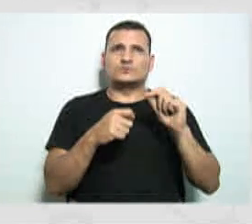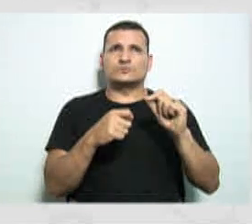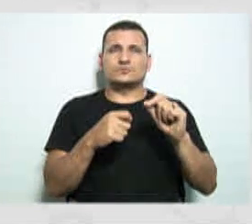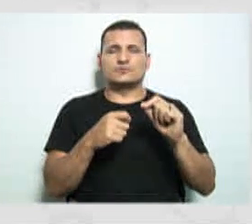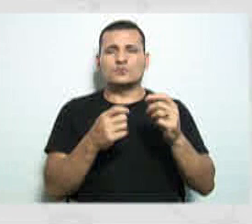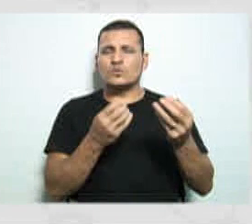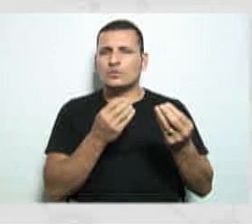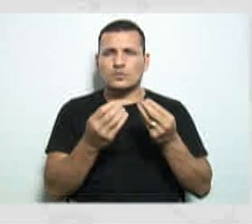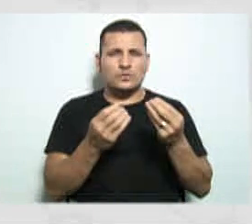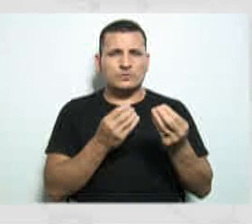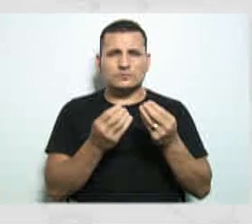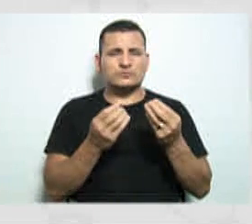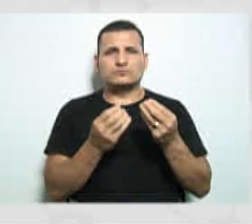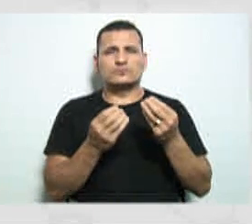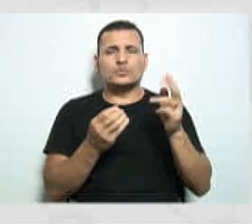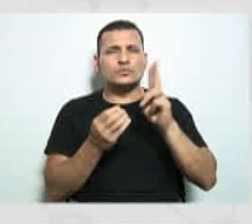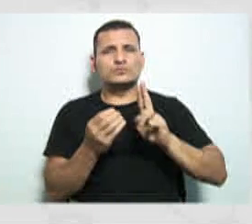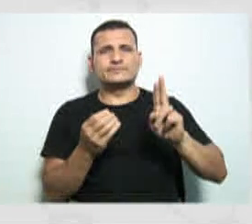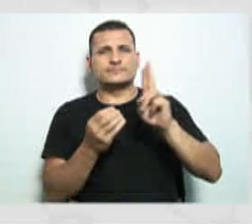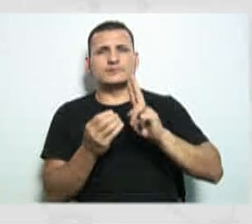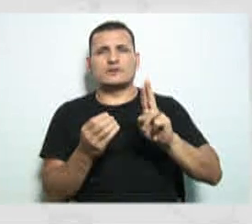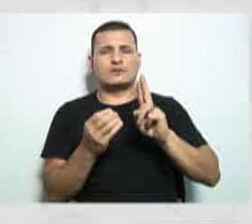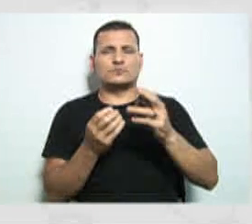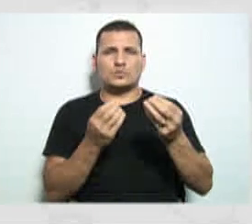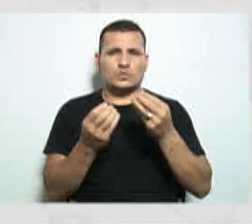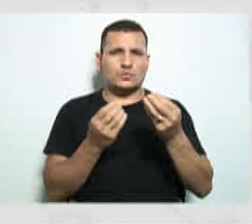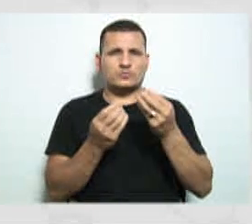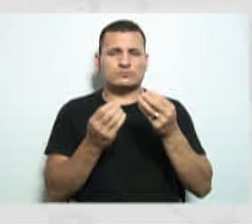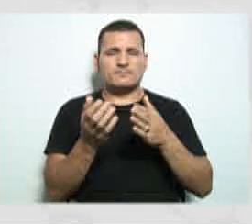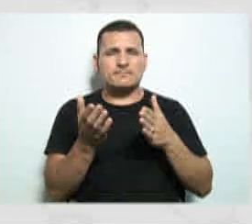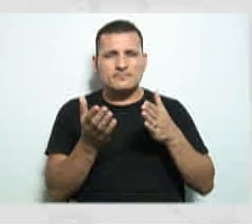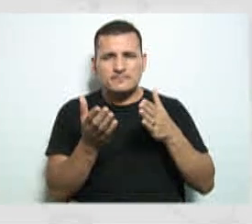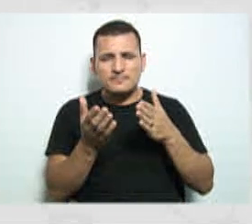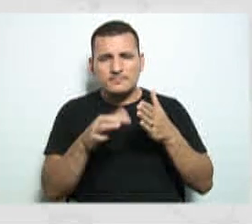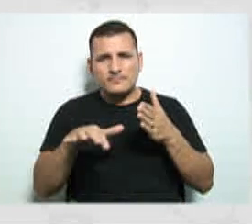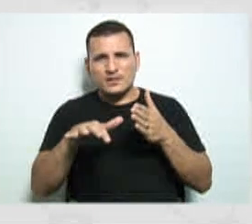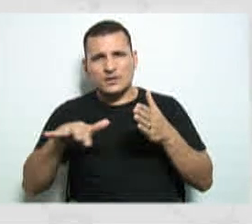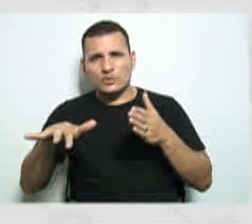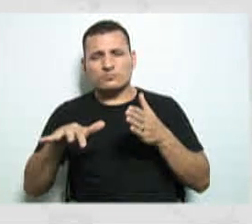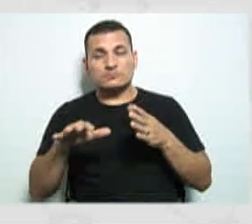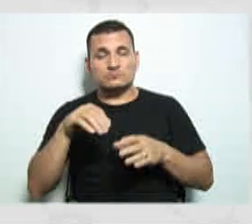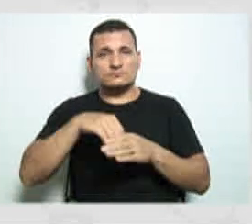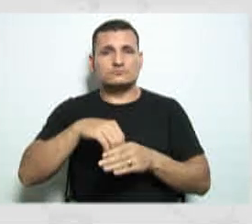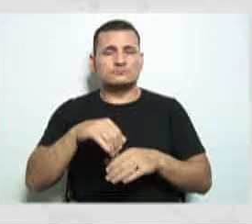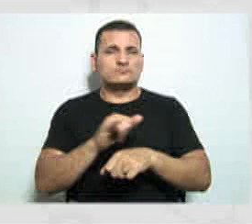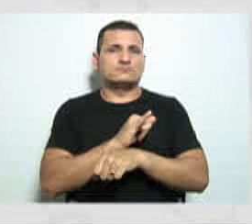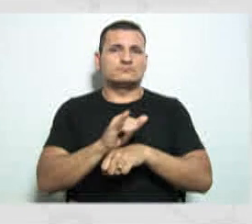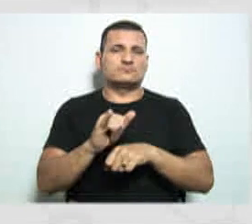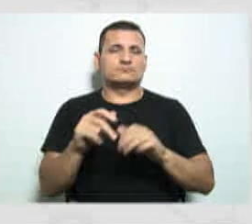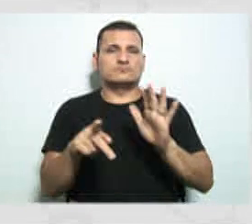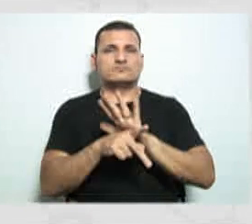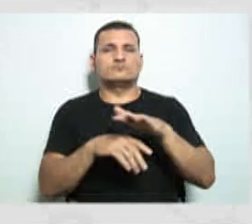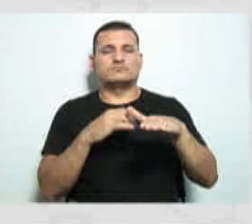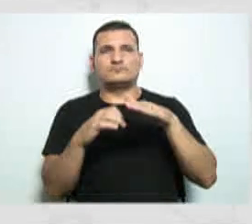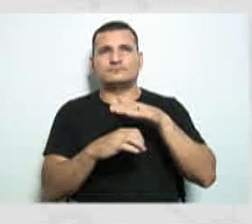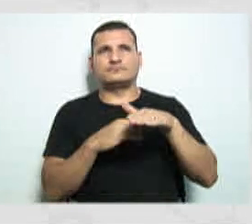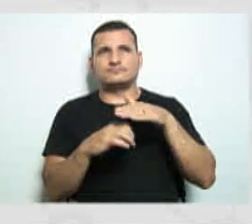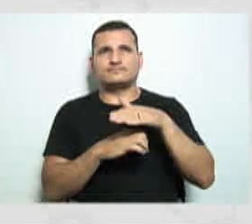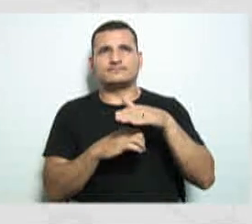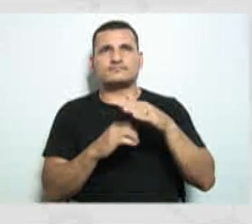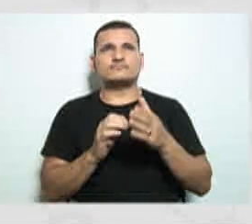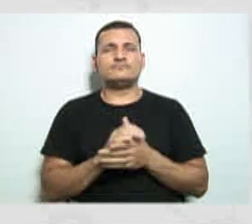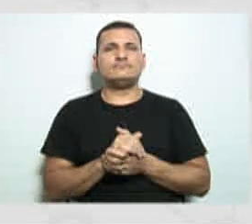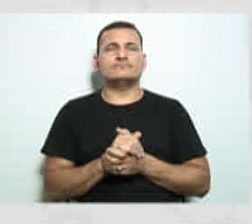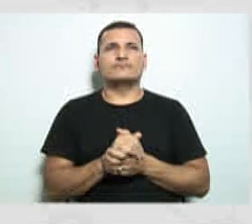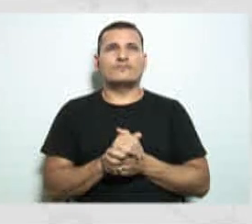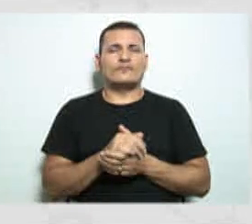meios específicos a serem utilizados. Tá? Estes meios constituem as estratégias organizacionais. Elas,